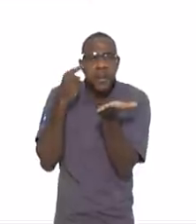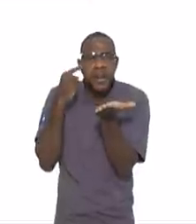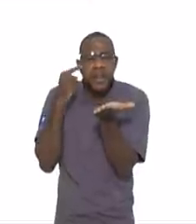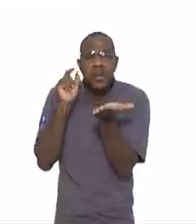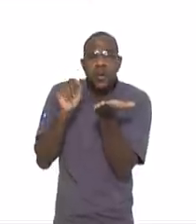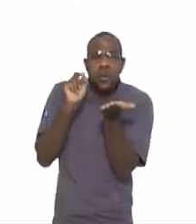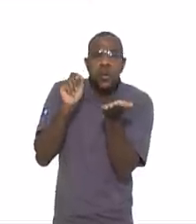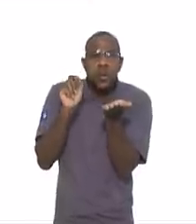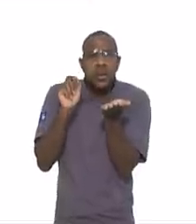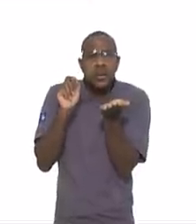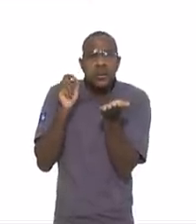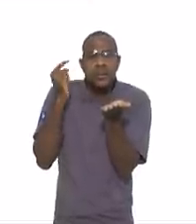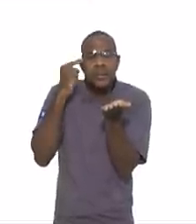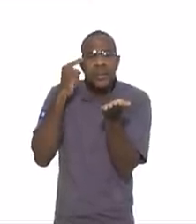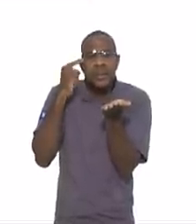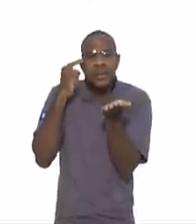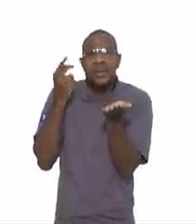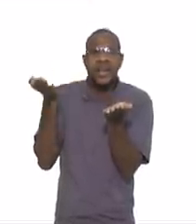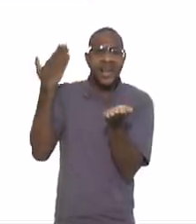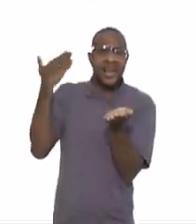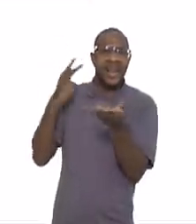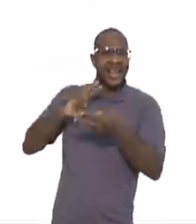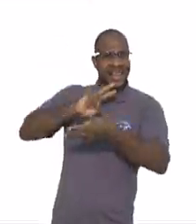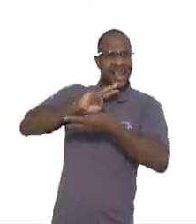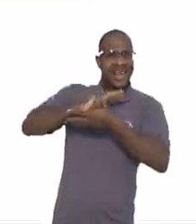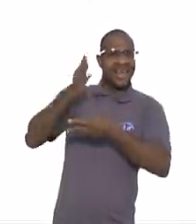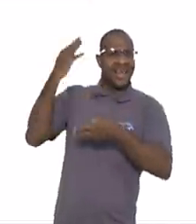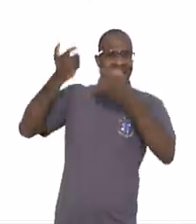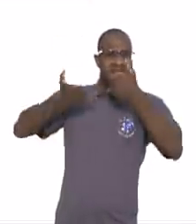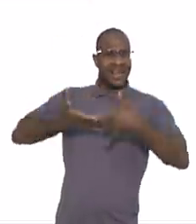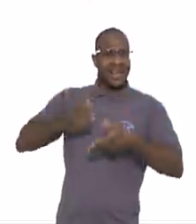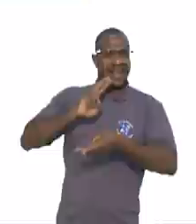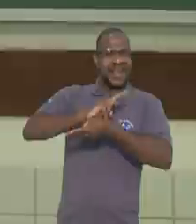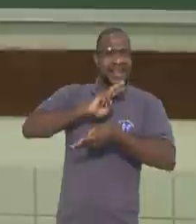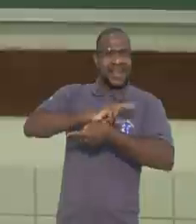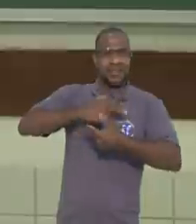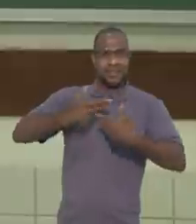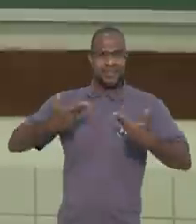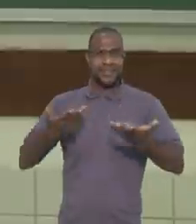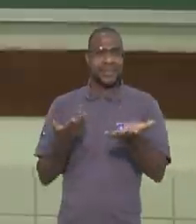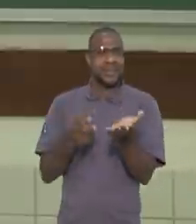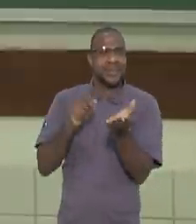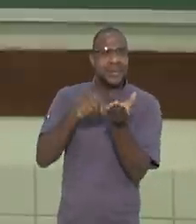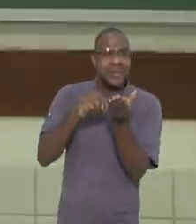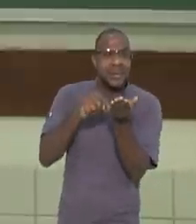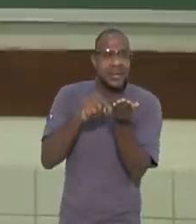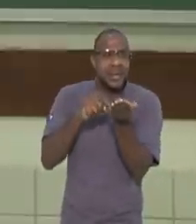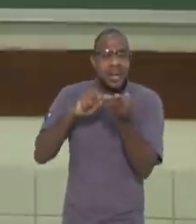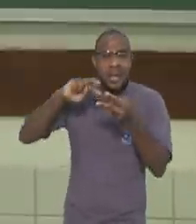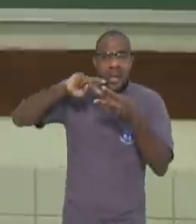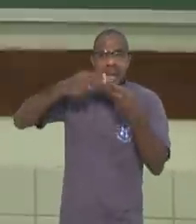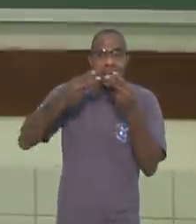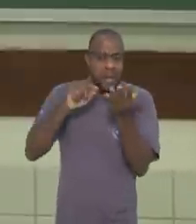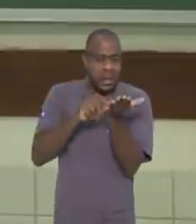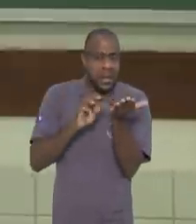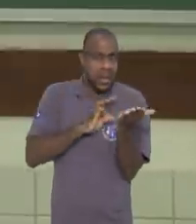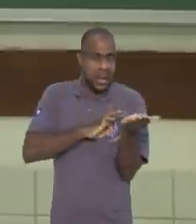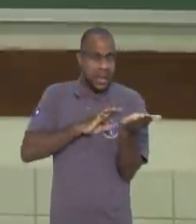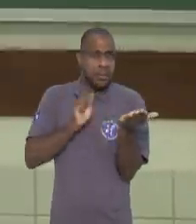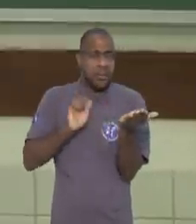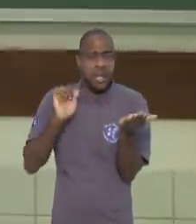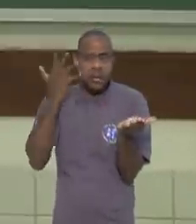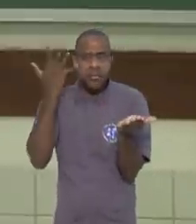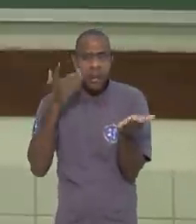vamos pensar nas síndromes cromossômicas ou mutações que a gente já viu ao longo dessas aulas de genética. Essa técnica pode resolver esse